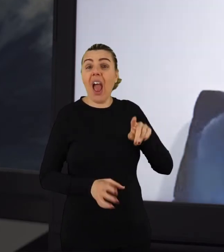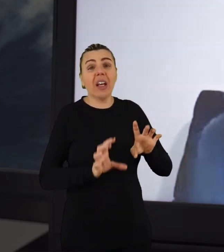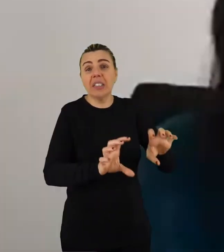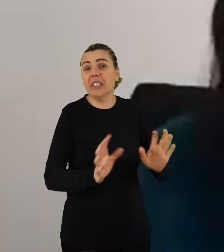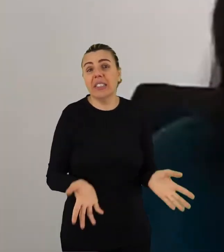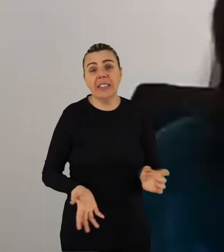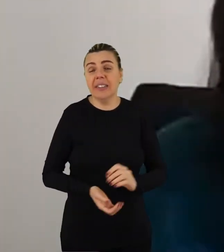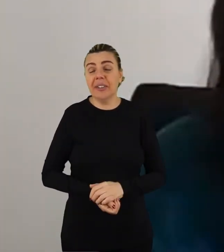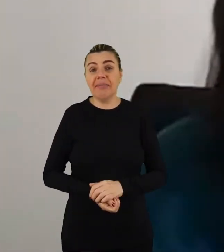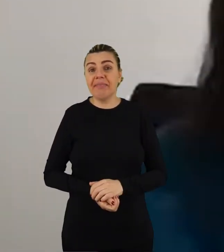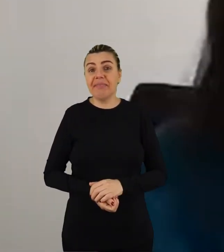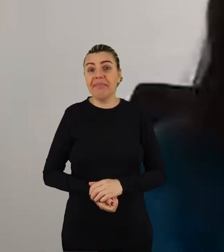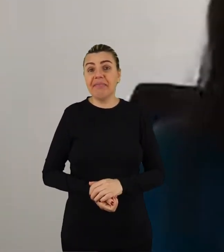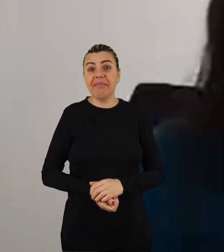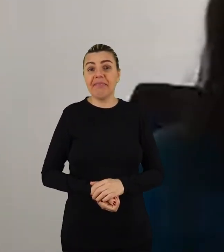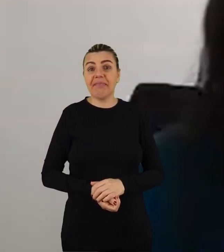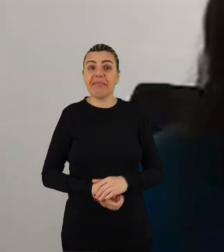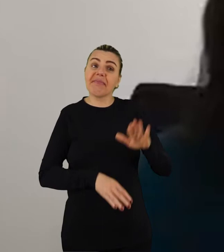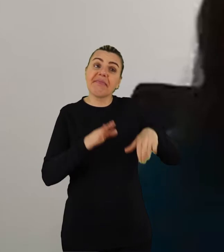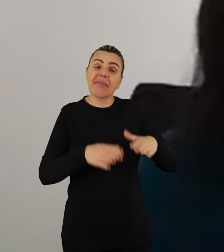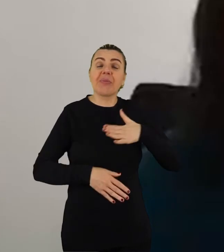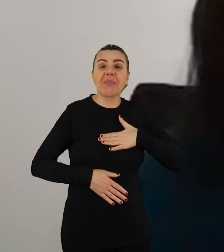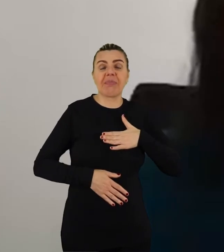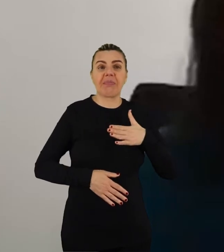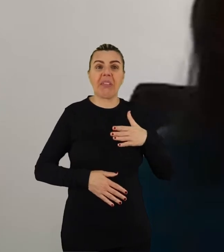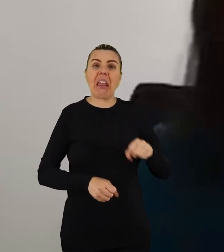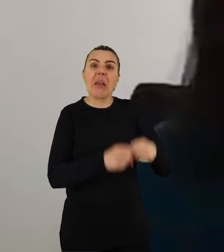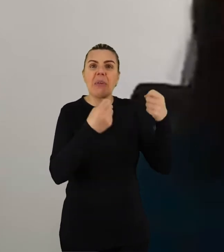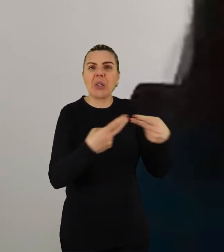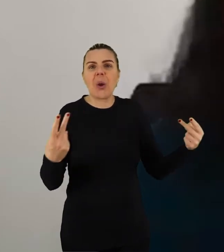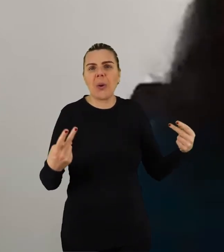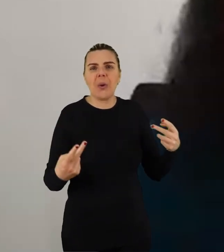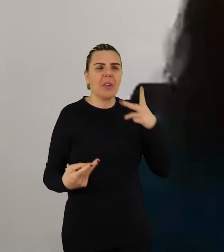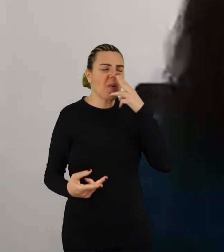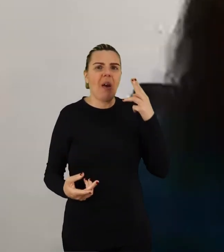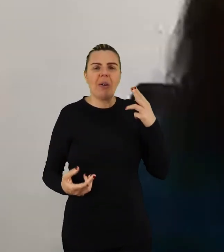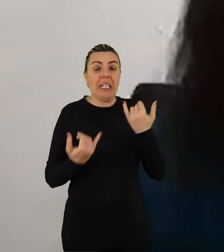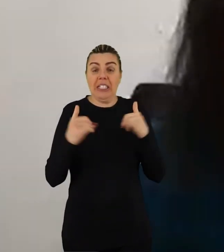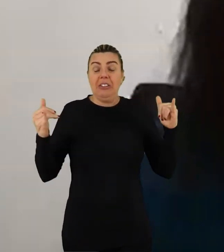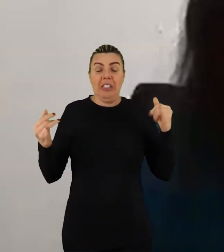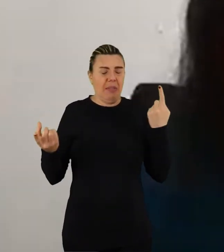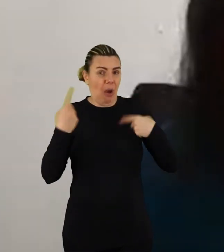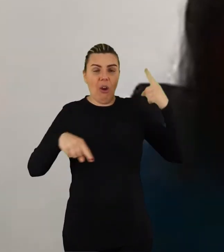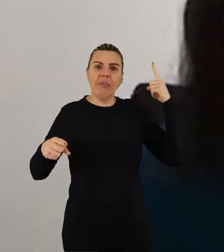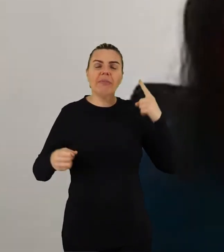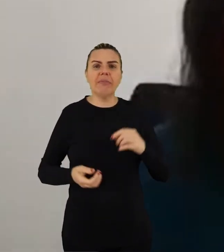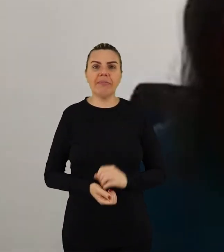assim, que às vezes eles gostavam de quebrar as coisas para extravasar.